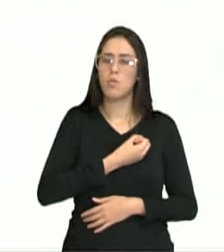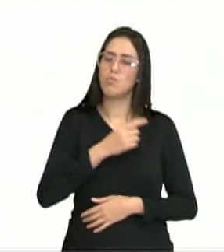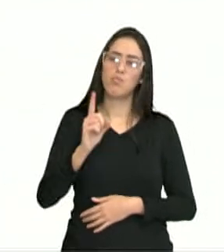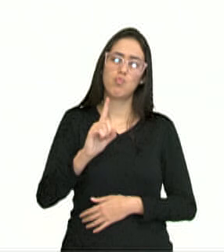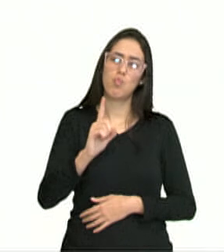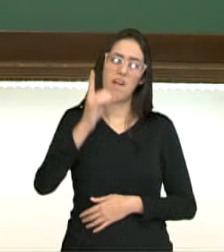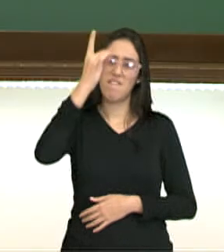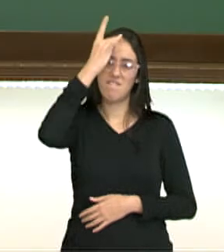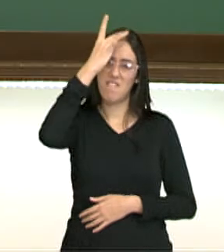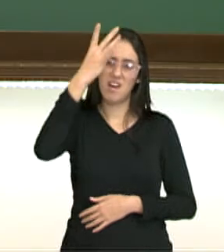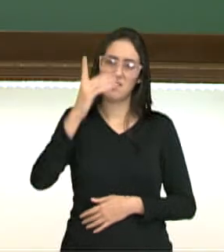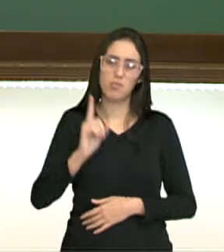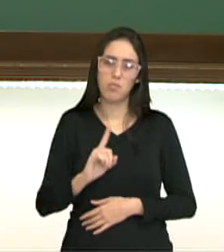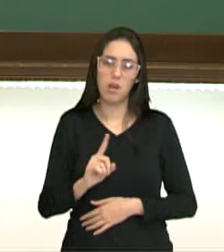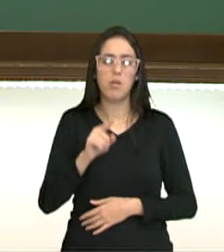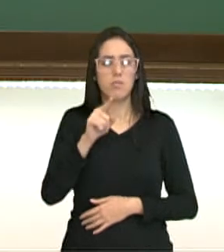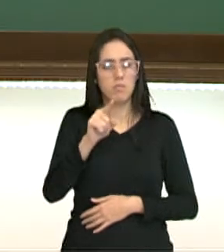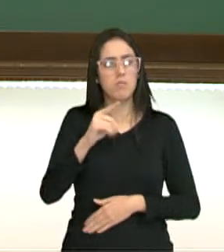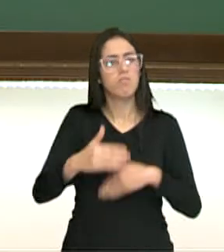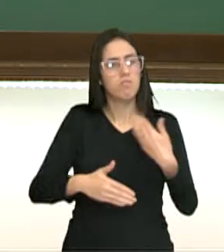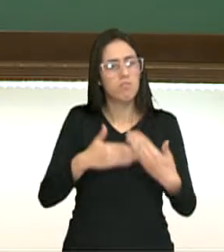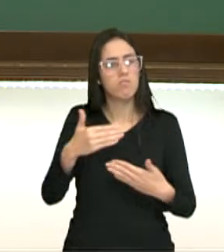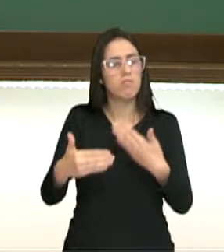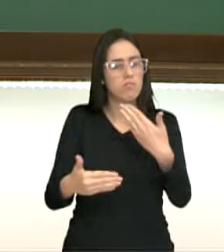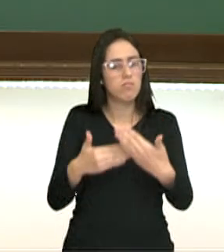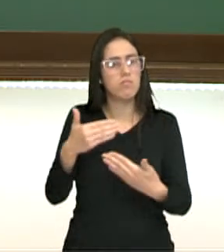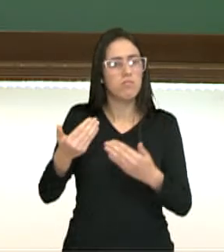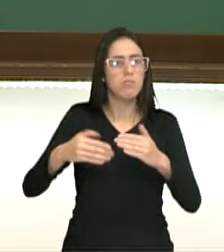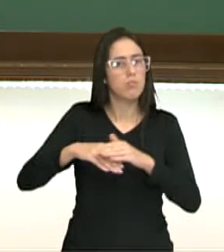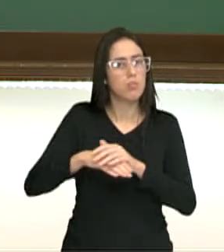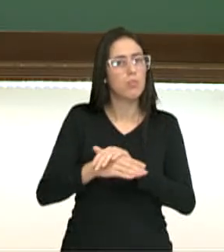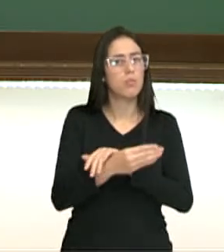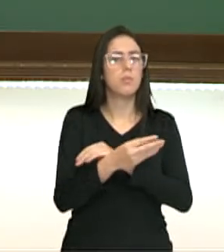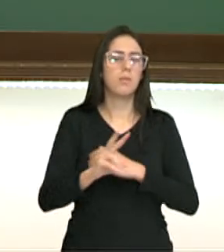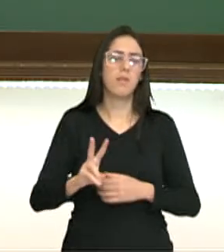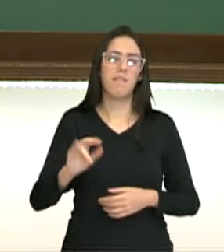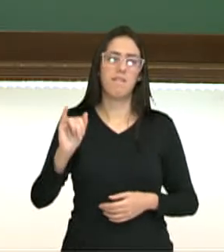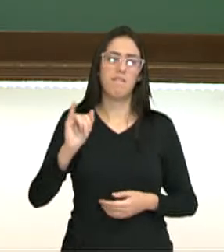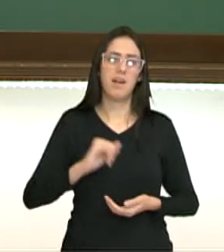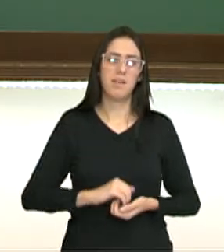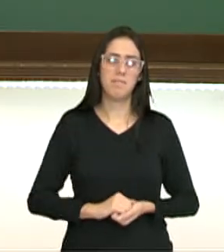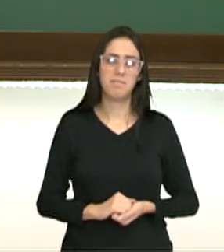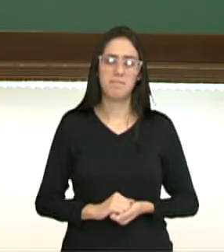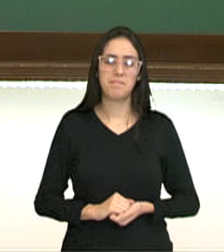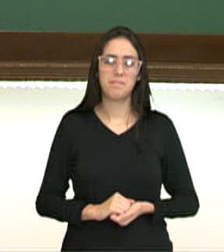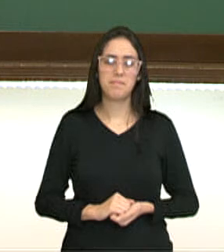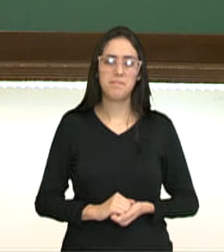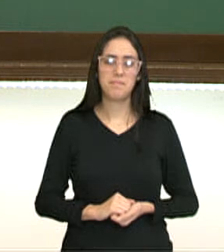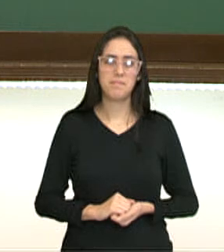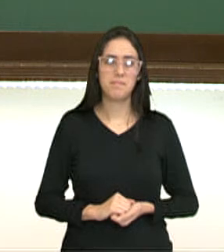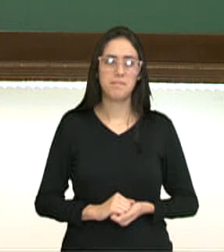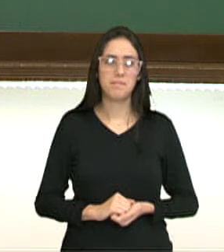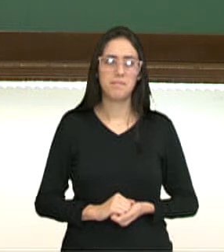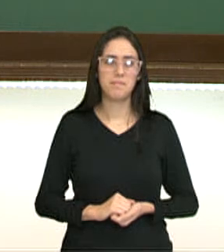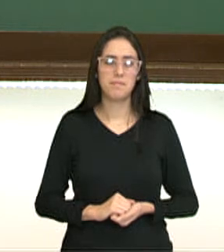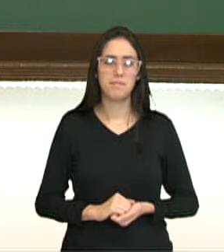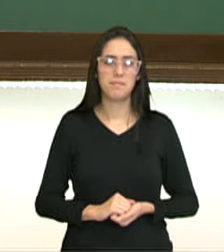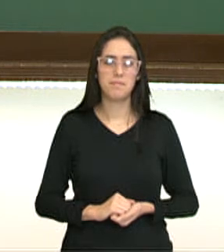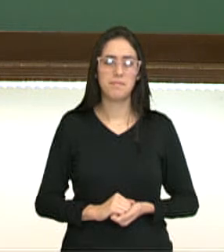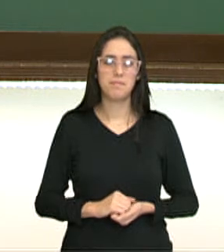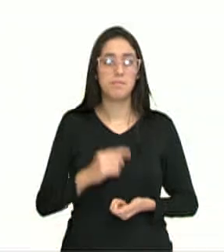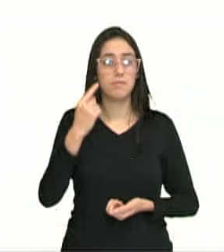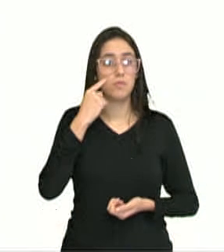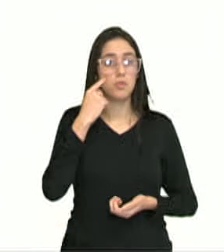se pronunciar, mas com o tempo vocês conseguem aí se habituar à pronúncia, tá?